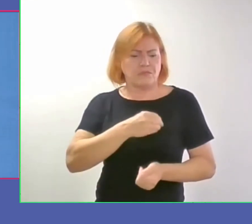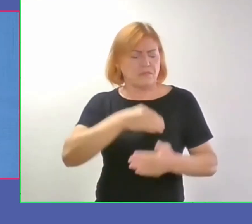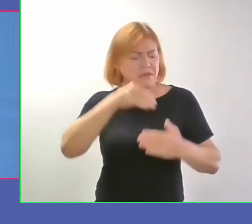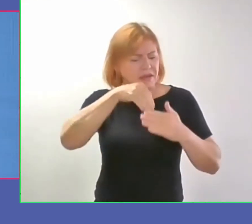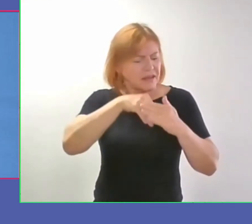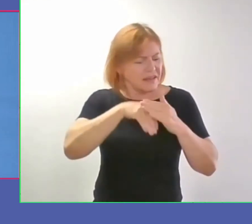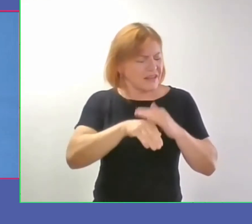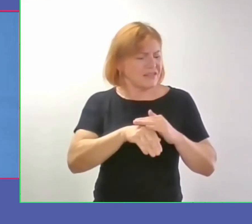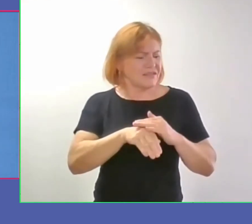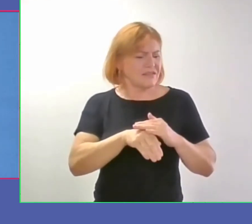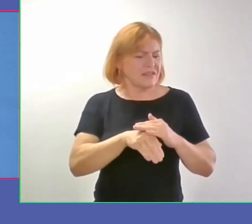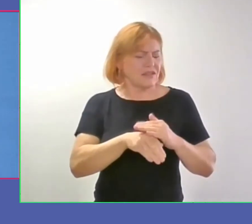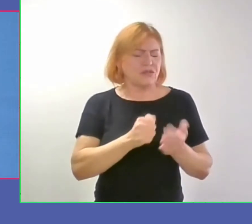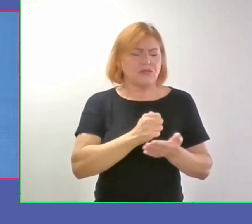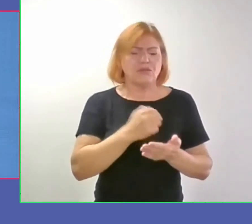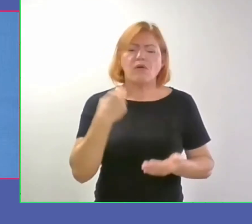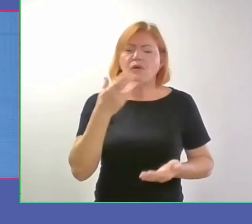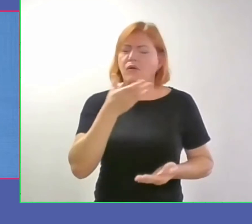passou a